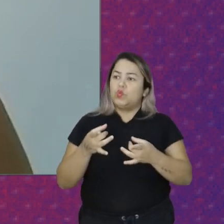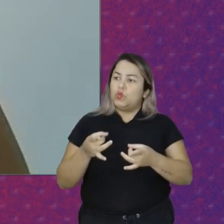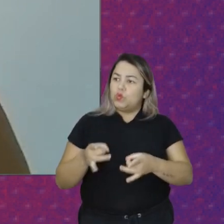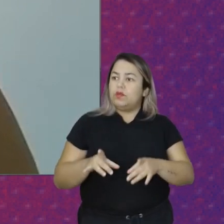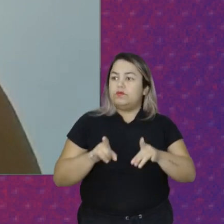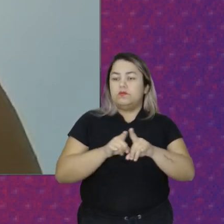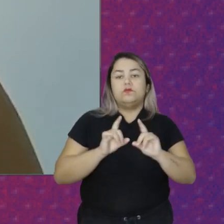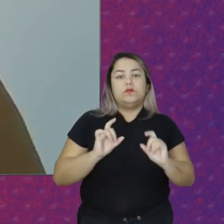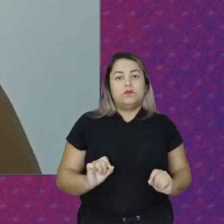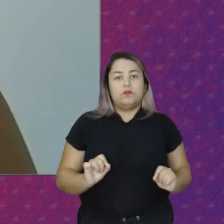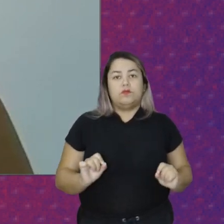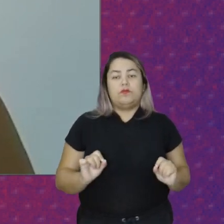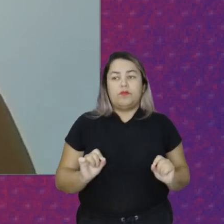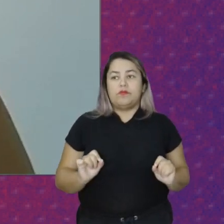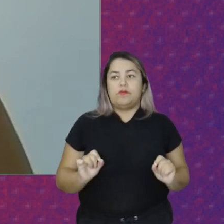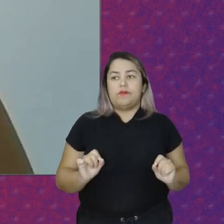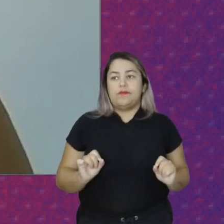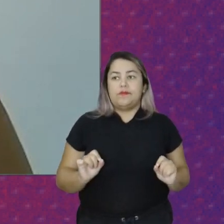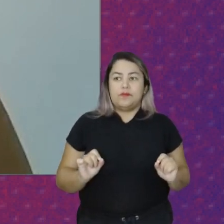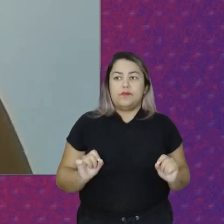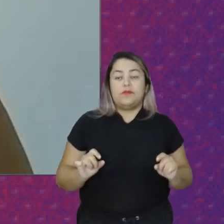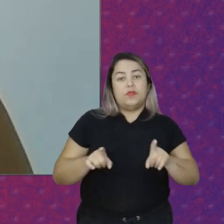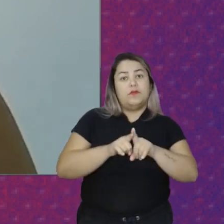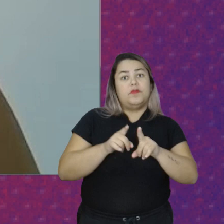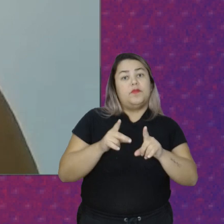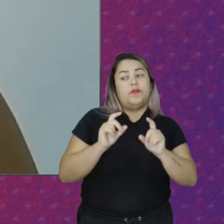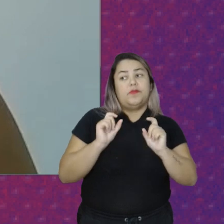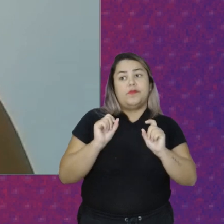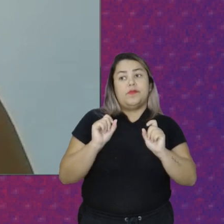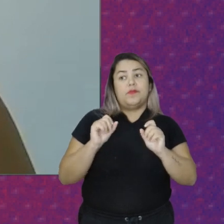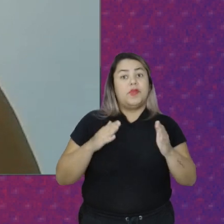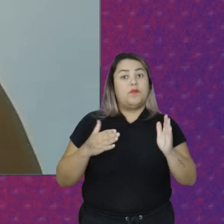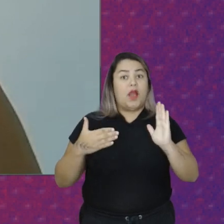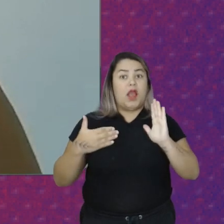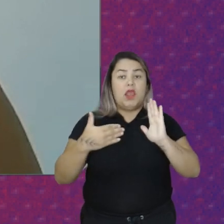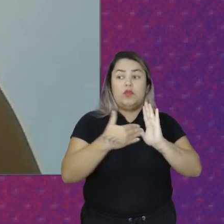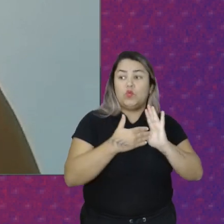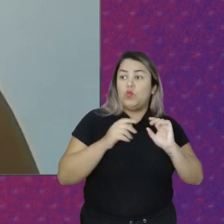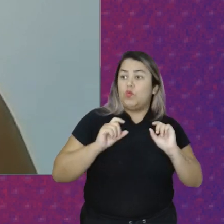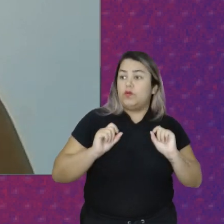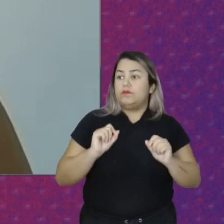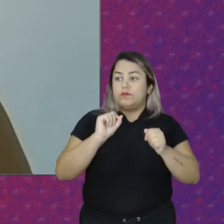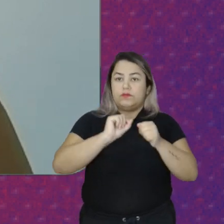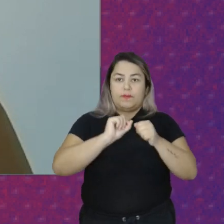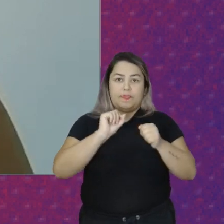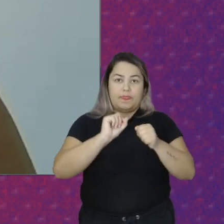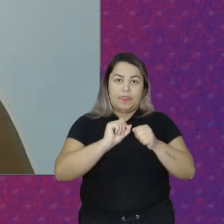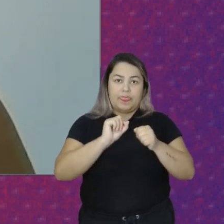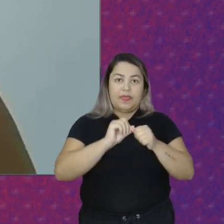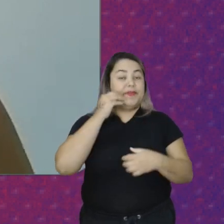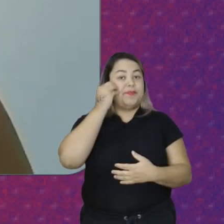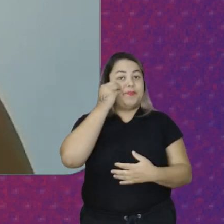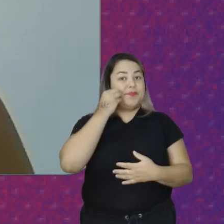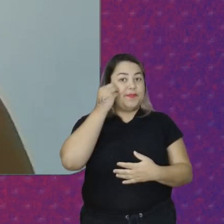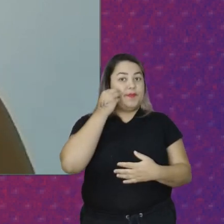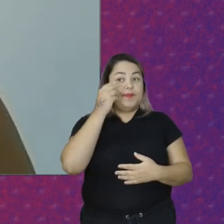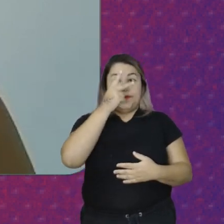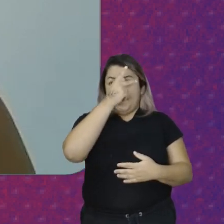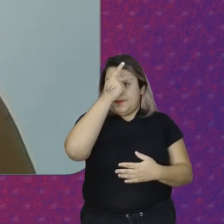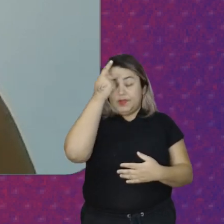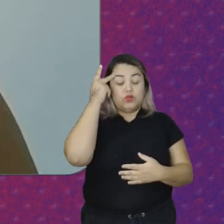E, por consequência, ele produz barreiras que fazem com que a minha experiência como